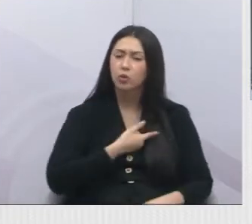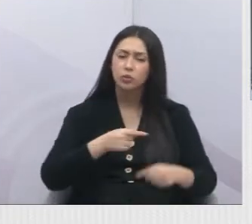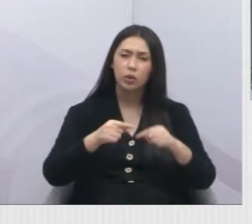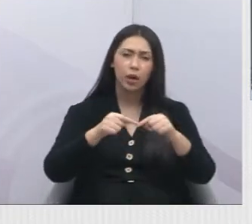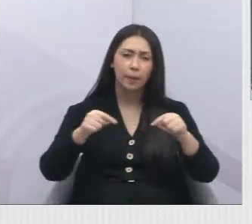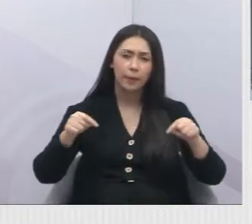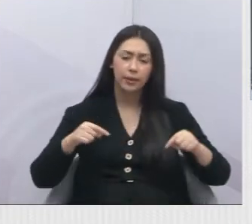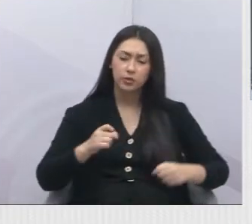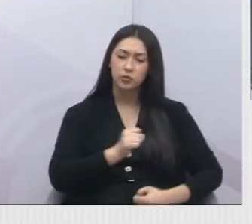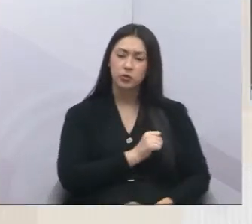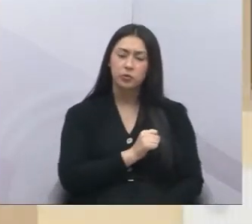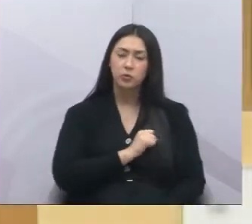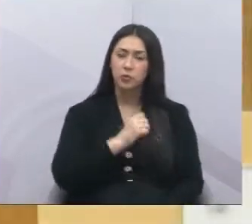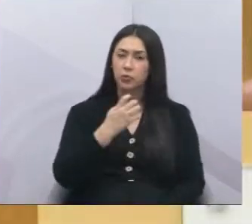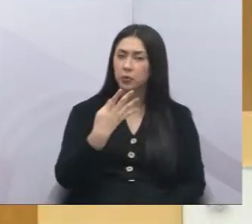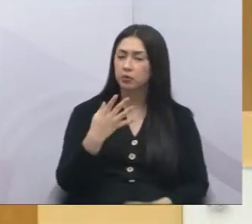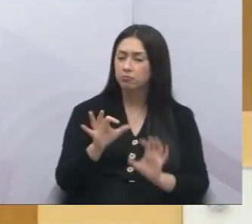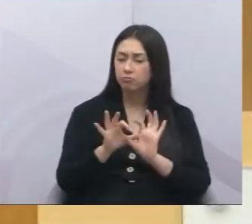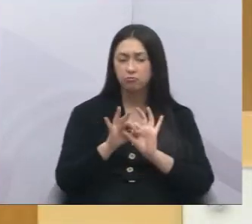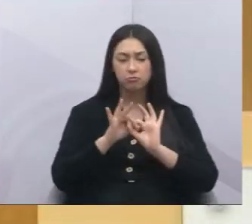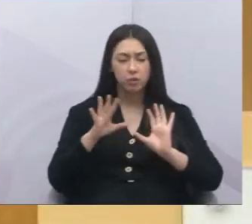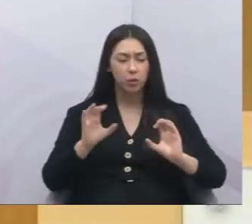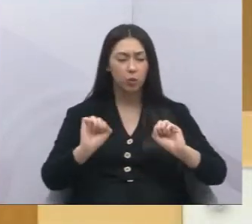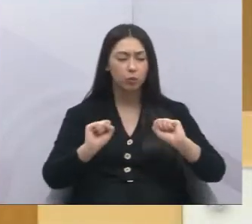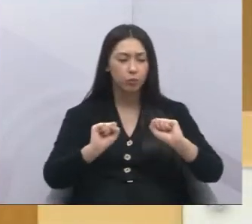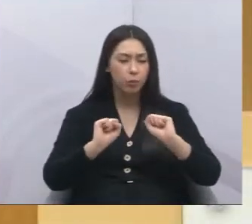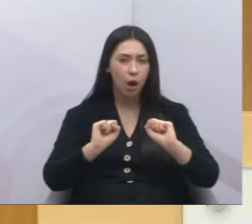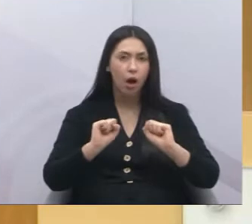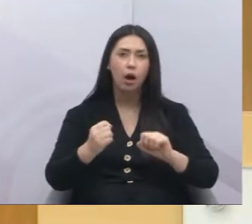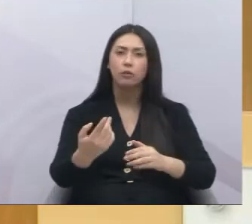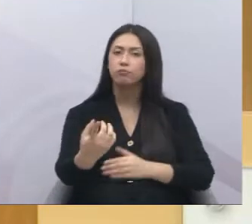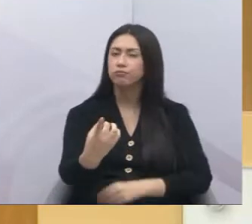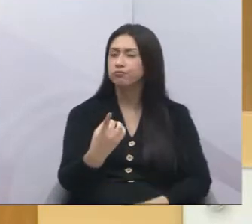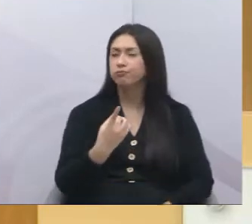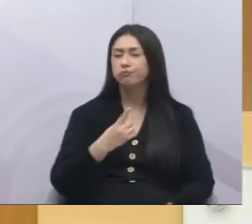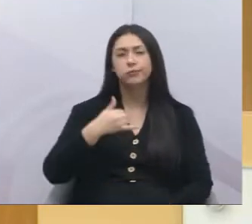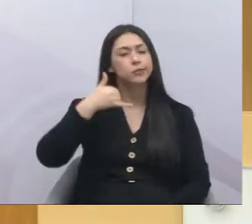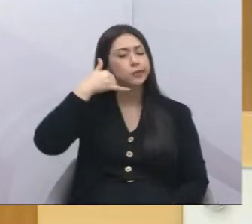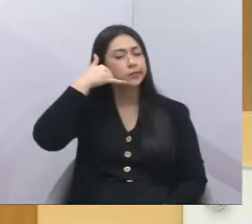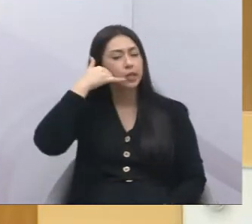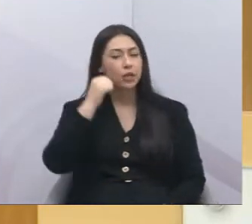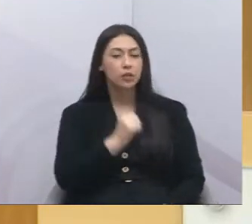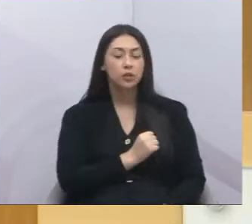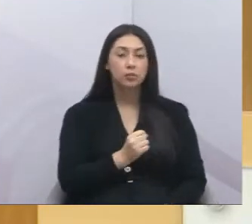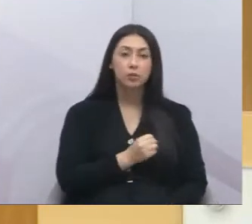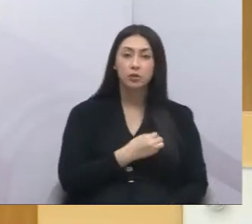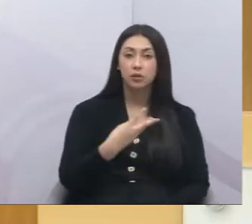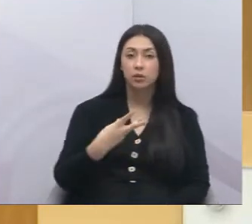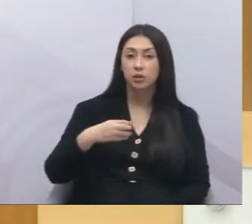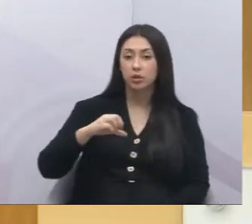de vocês, munícipe. Pode nos procurar, nos ligar no telefone